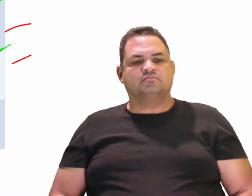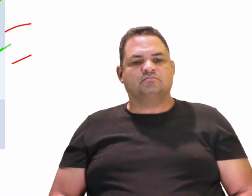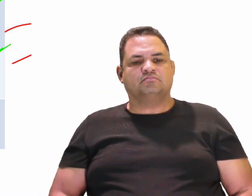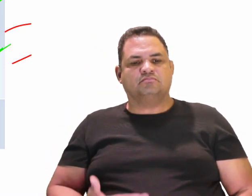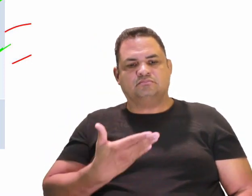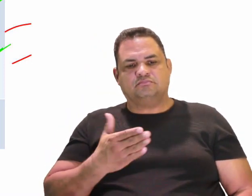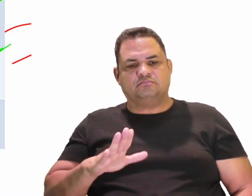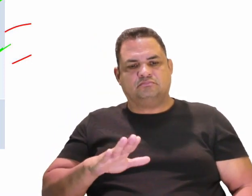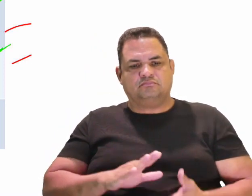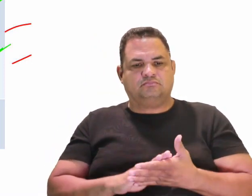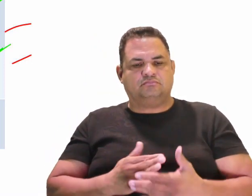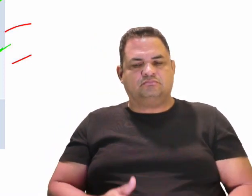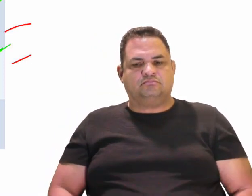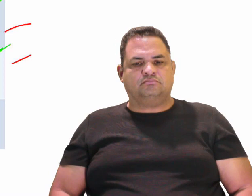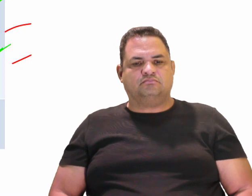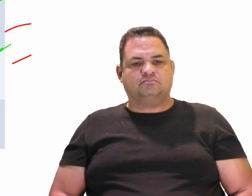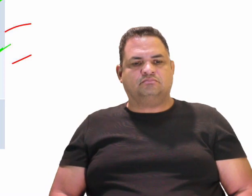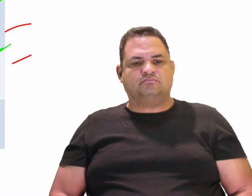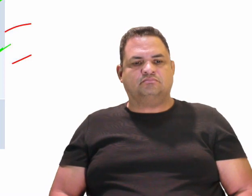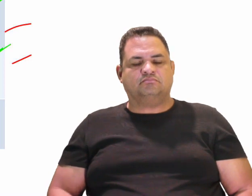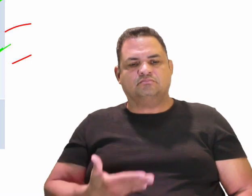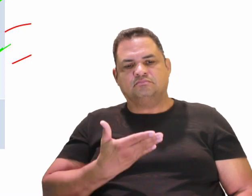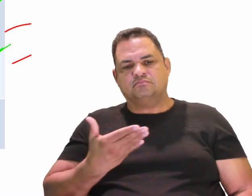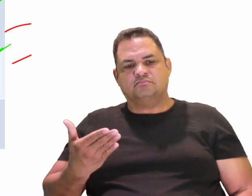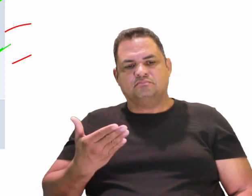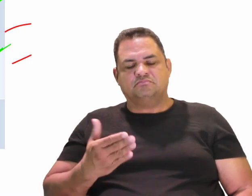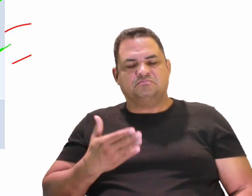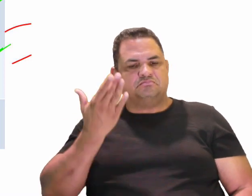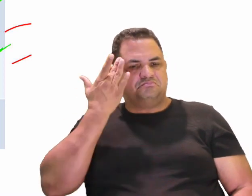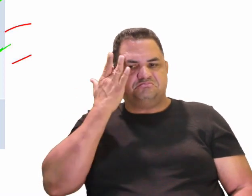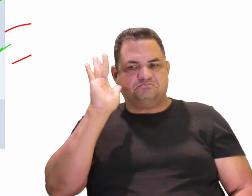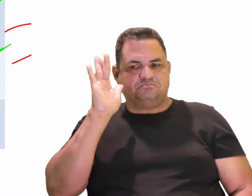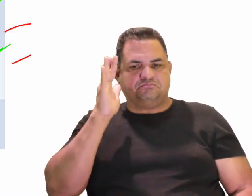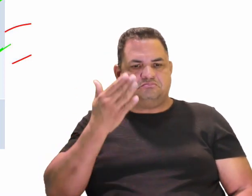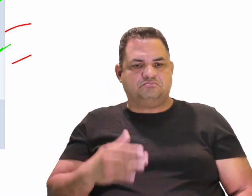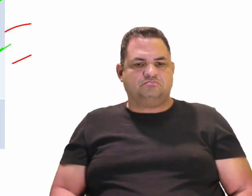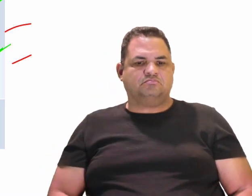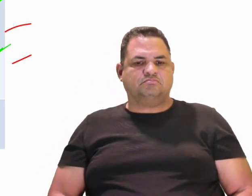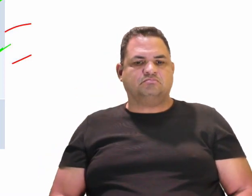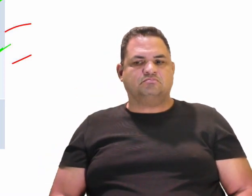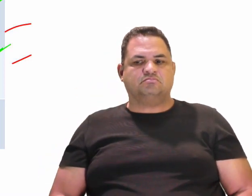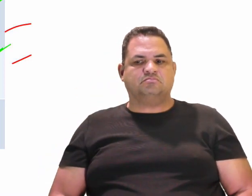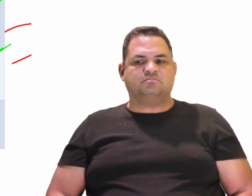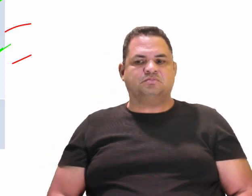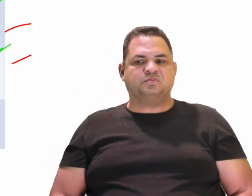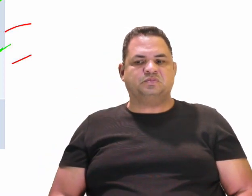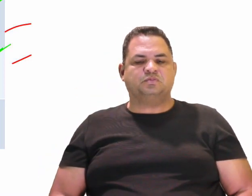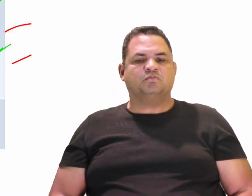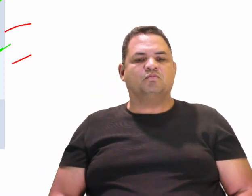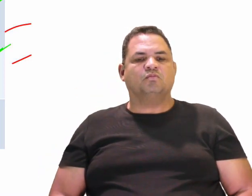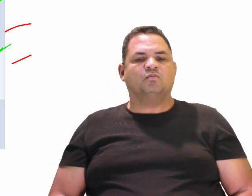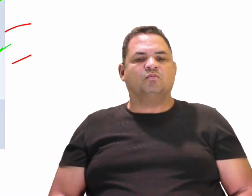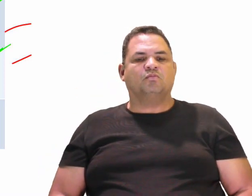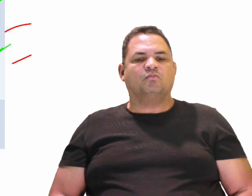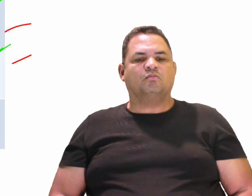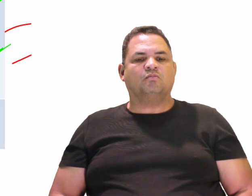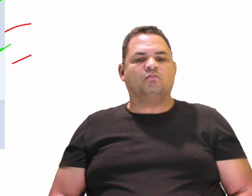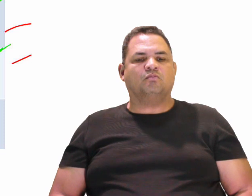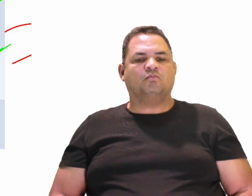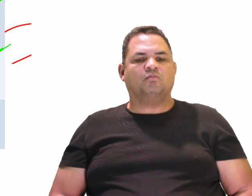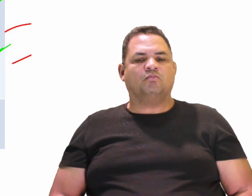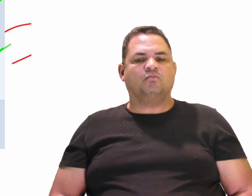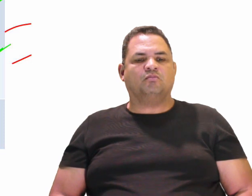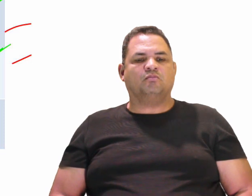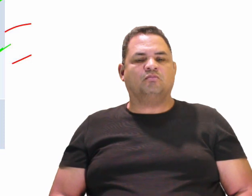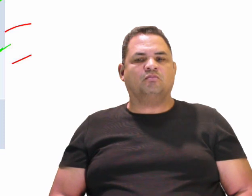ele sabe? No, he doesn't know, ele não sabe. He can't do jiu-jitsu. Vai